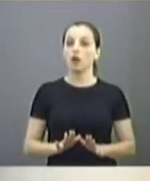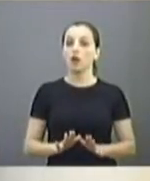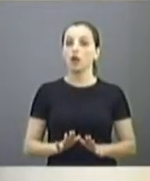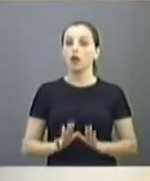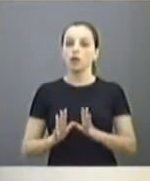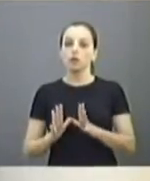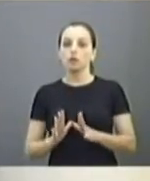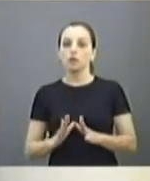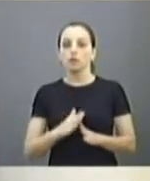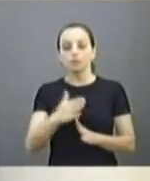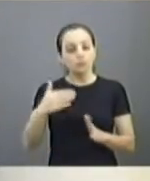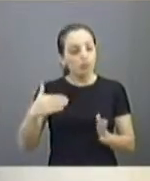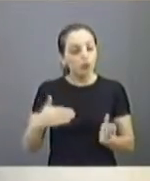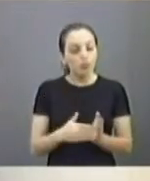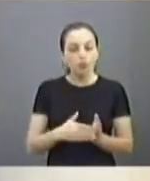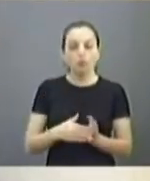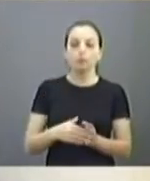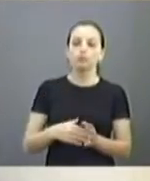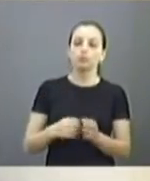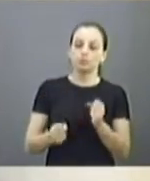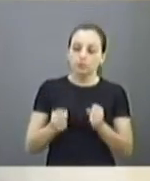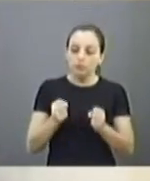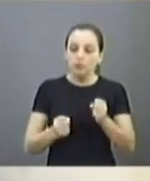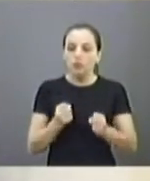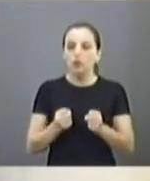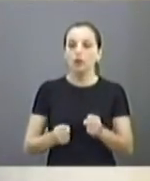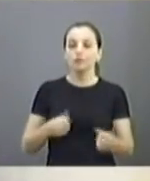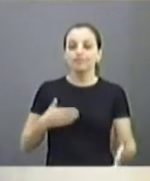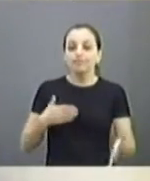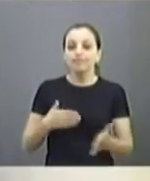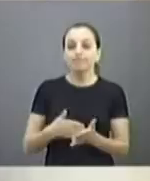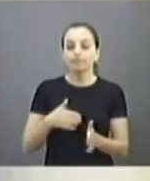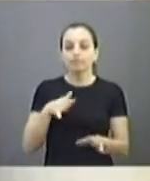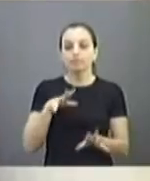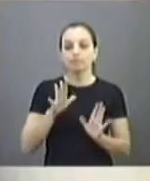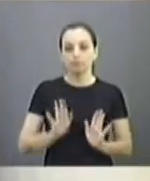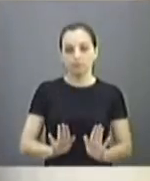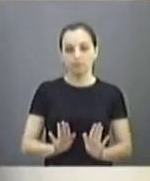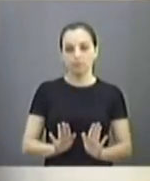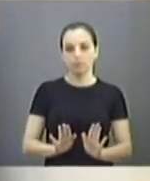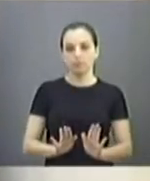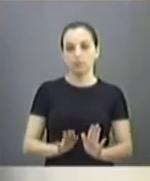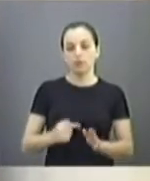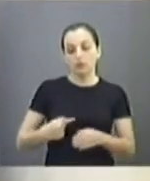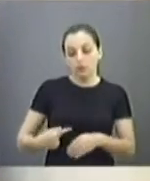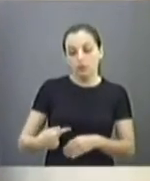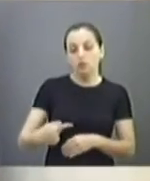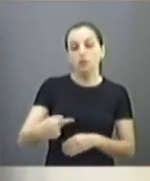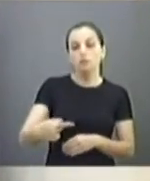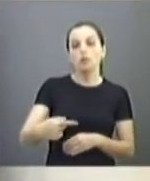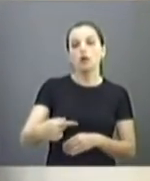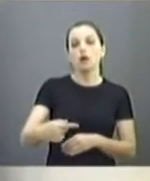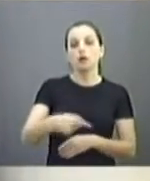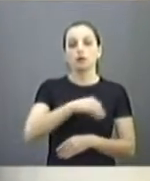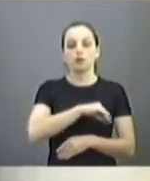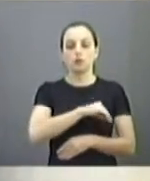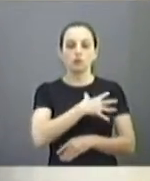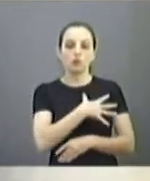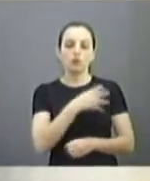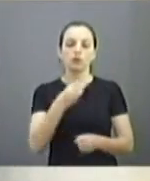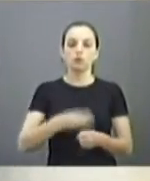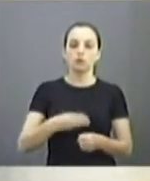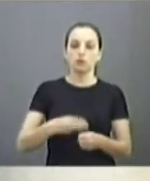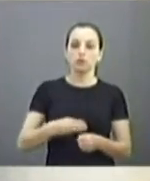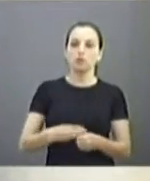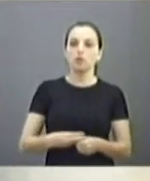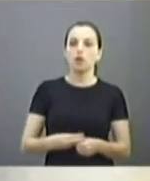totalidade das suas viaturas paradas. Não pode. Essa semana, a Guarda Municipal não conseguiu fazer